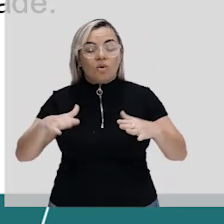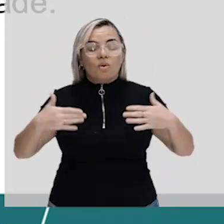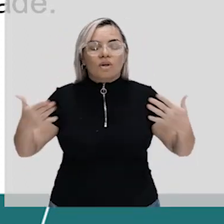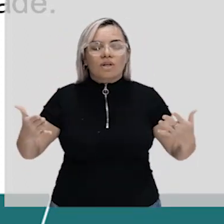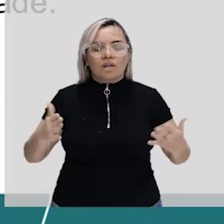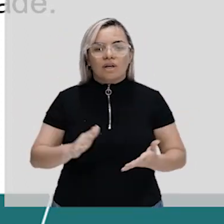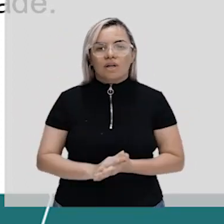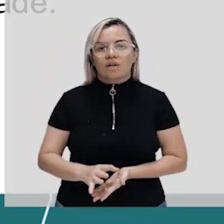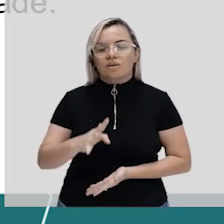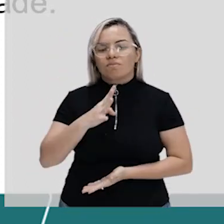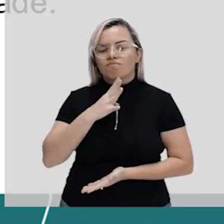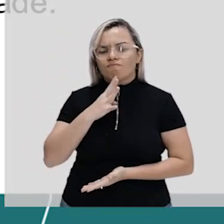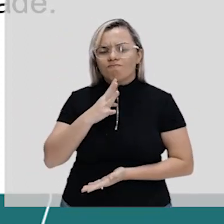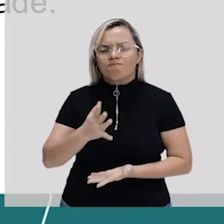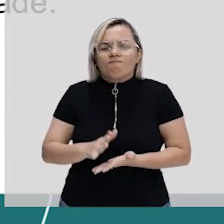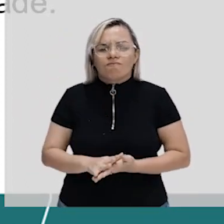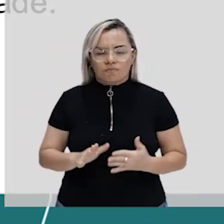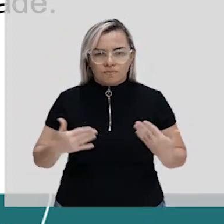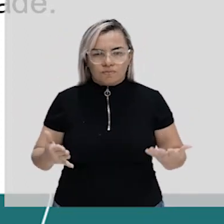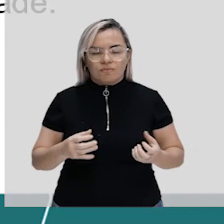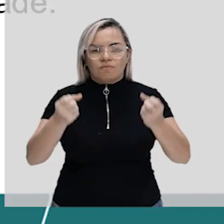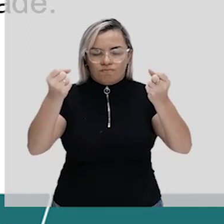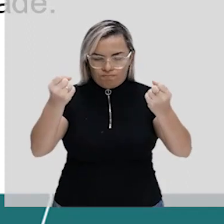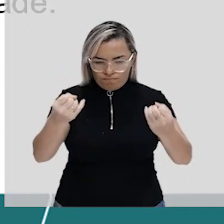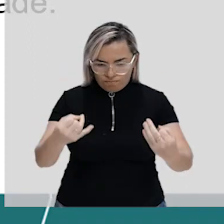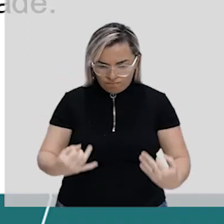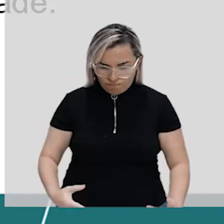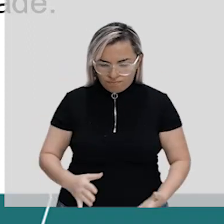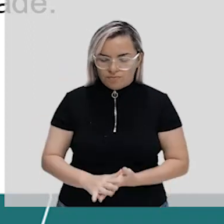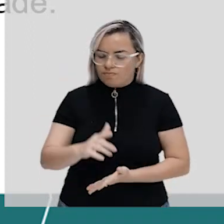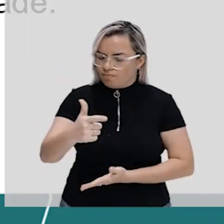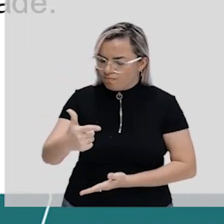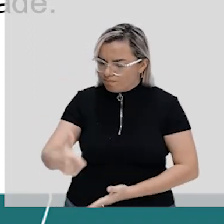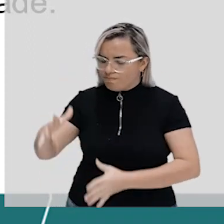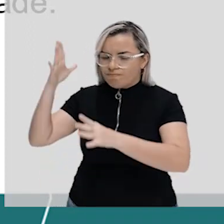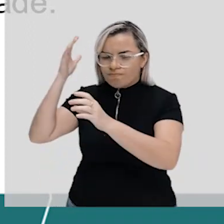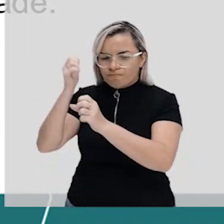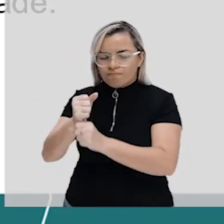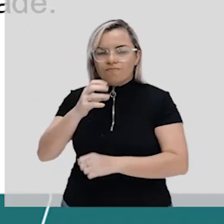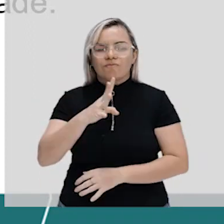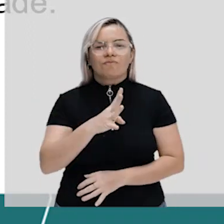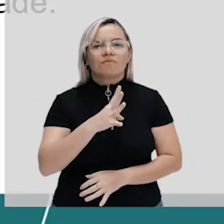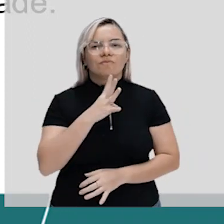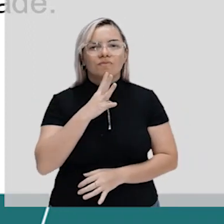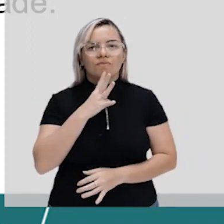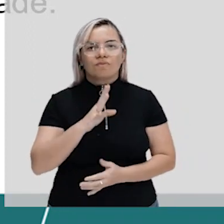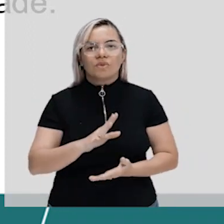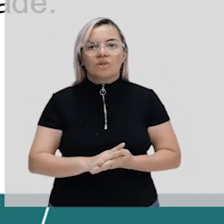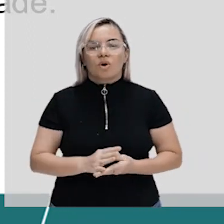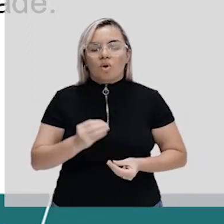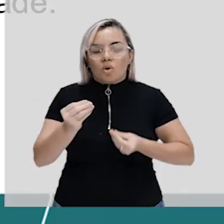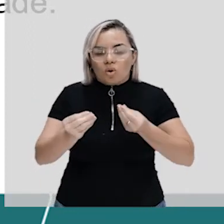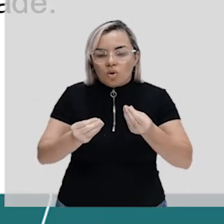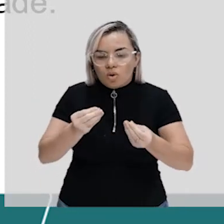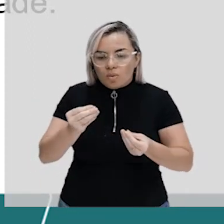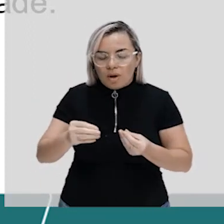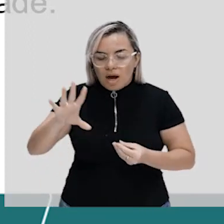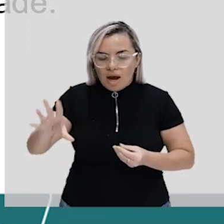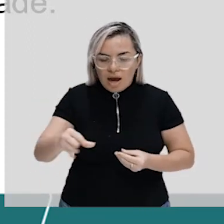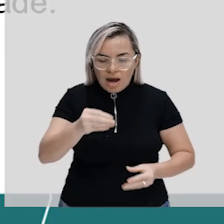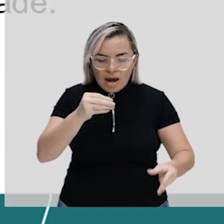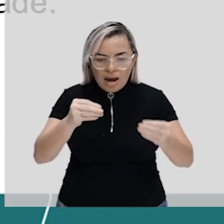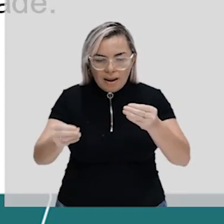conhecimento. E eu disse para você, e volto a repetir, que conhecimento é uma forma de apreensão da